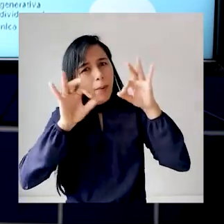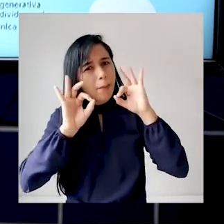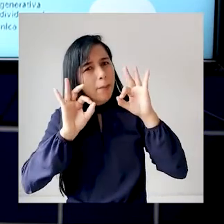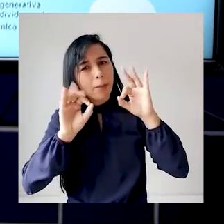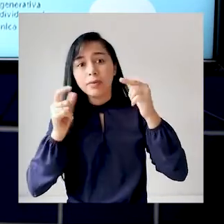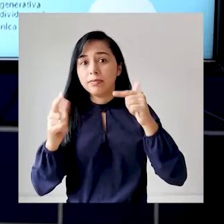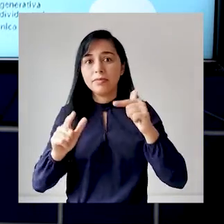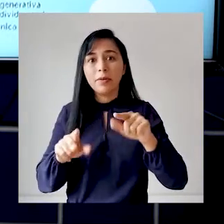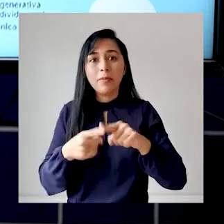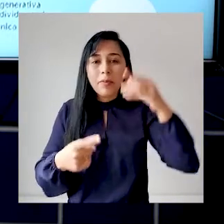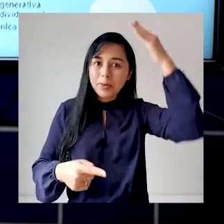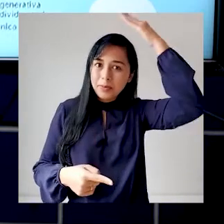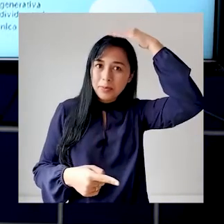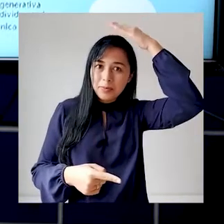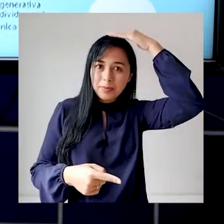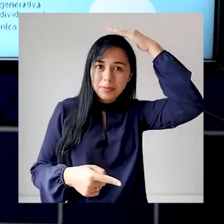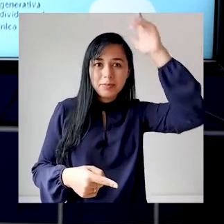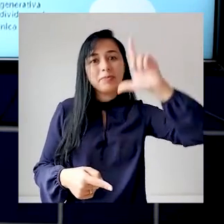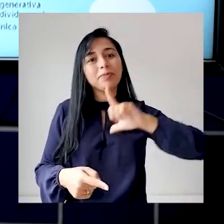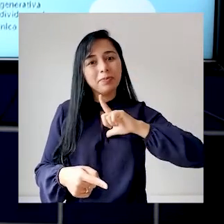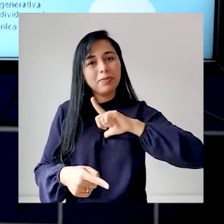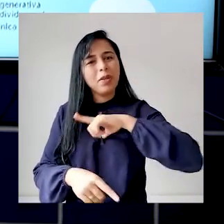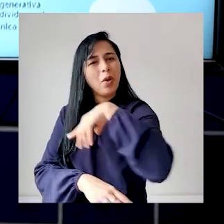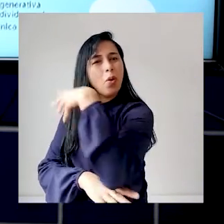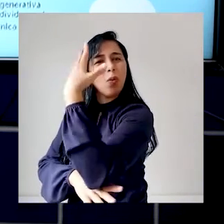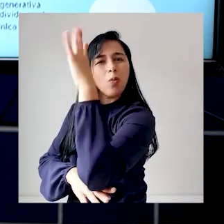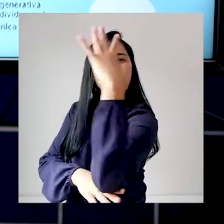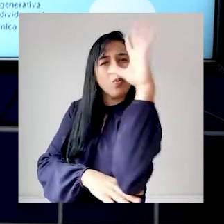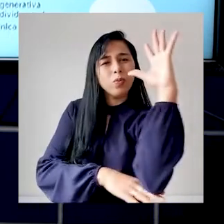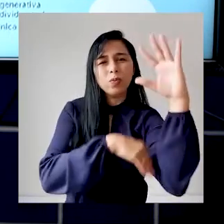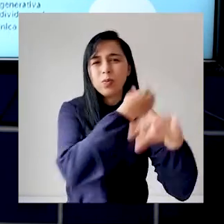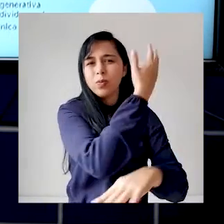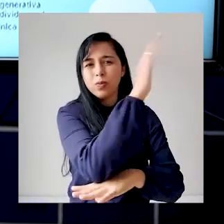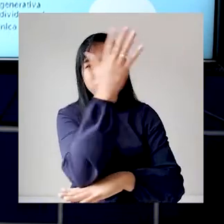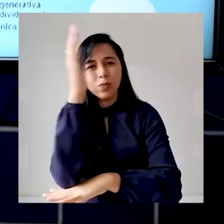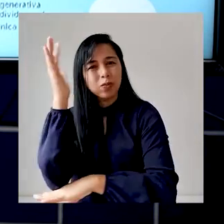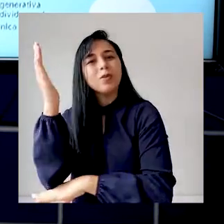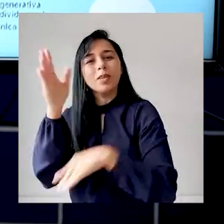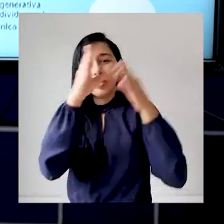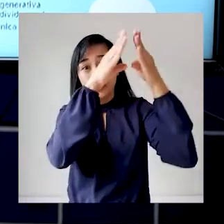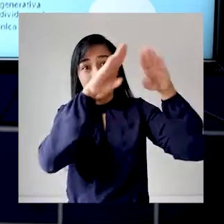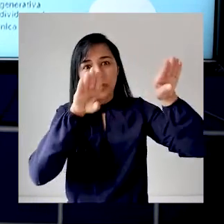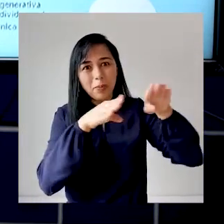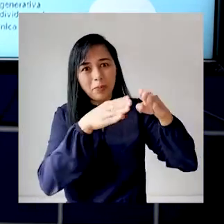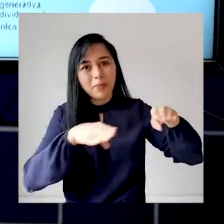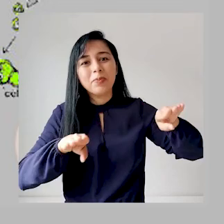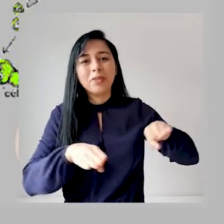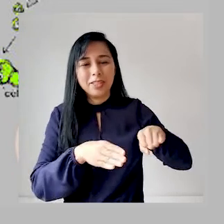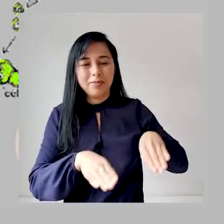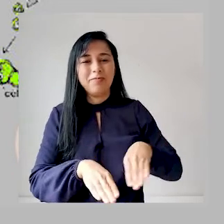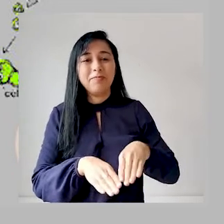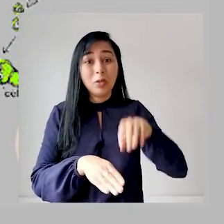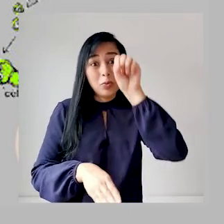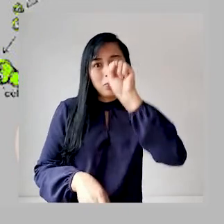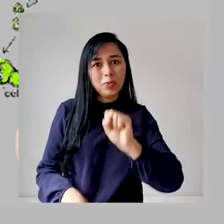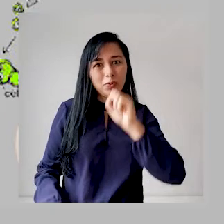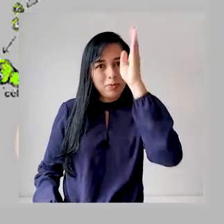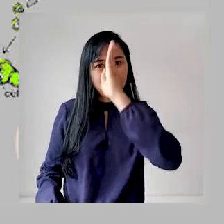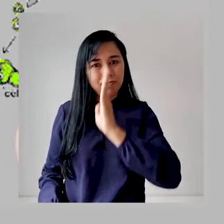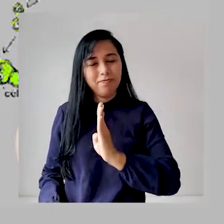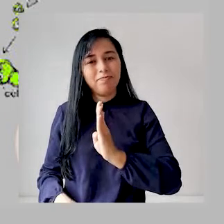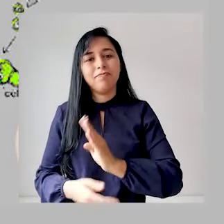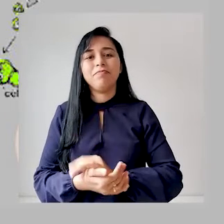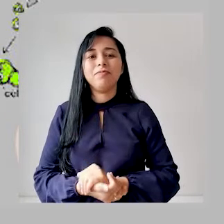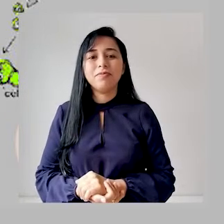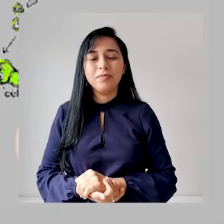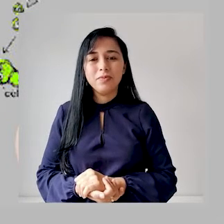os pinheiros do Paraná, que formam uma grande floresta na região sul do Brasil. Esse tipo